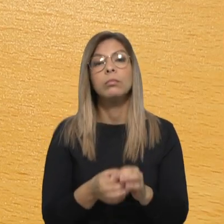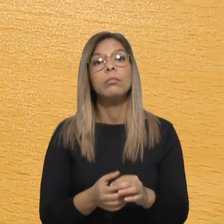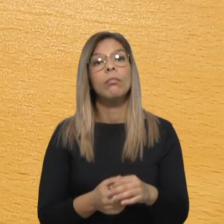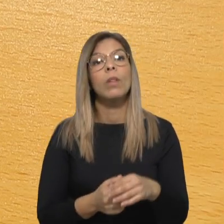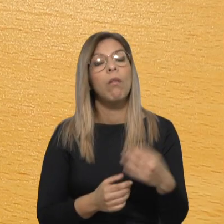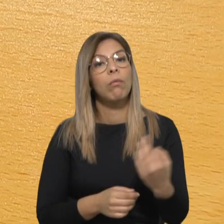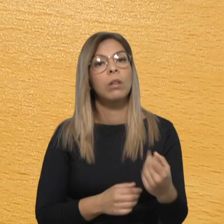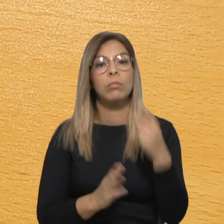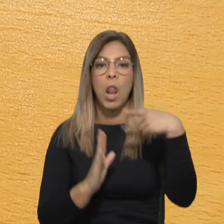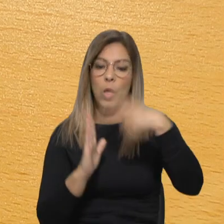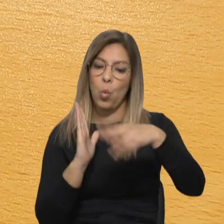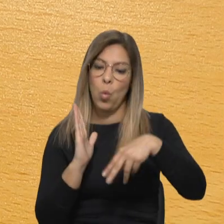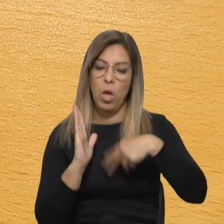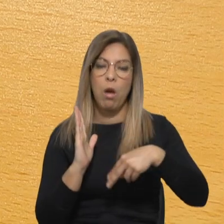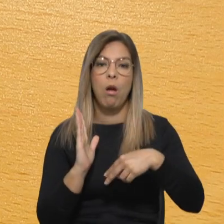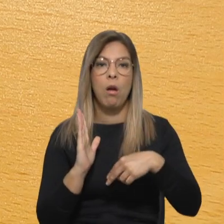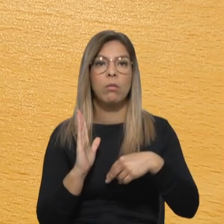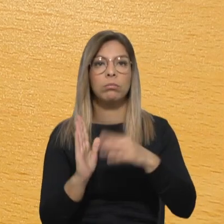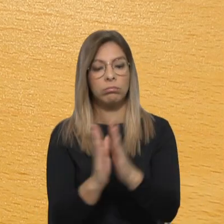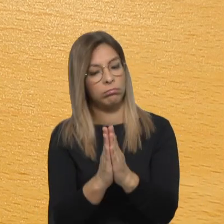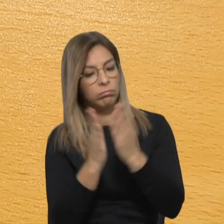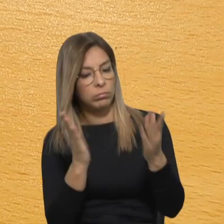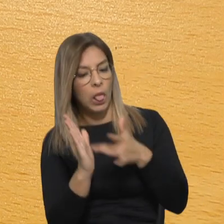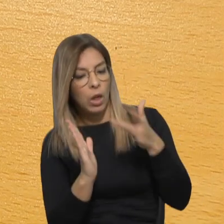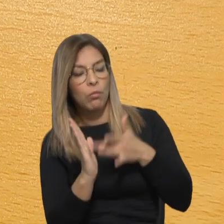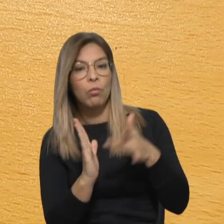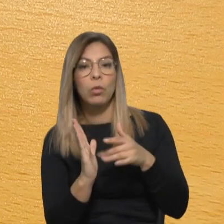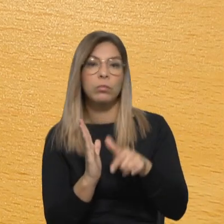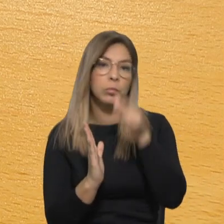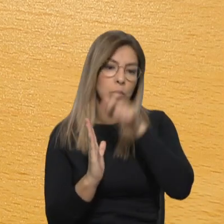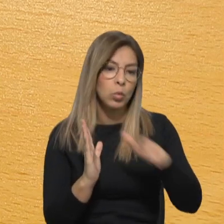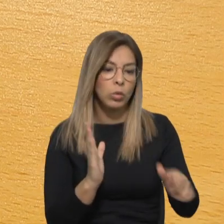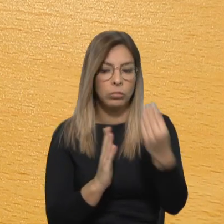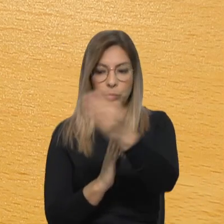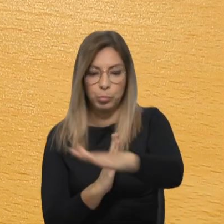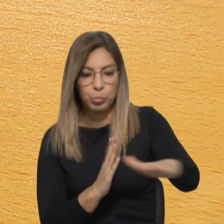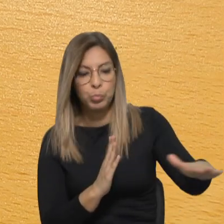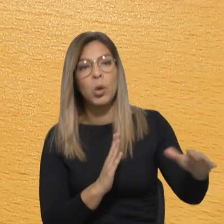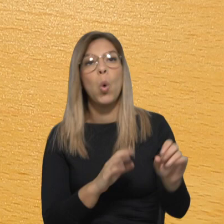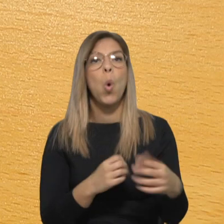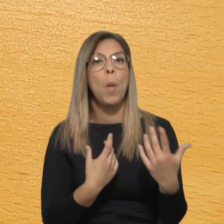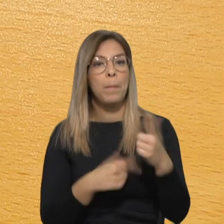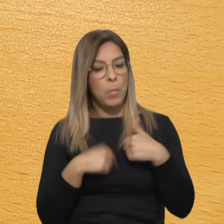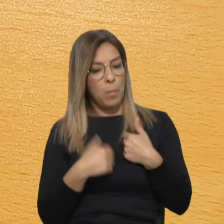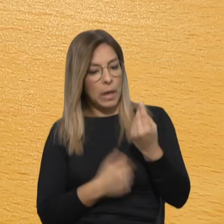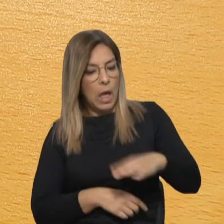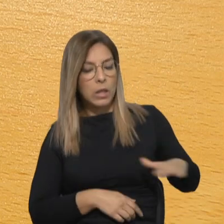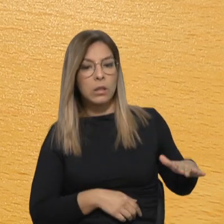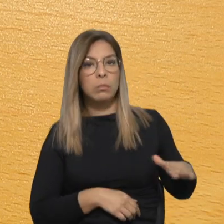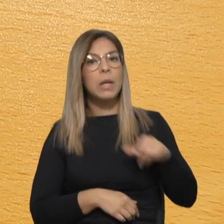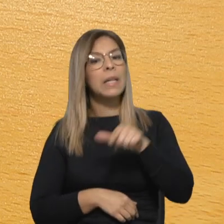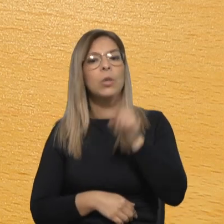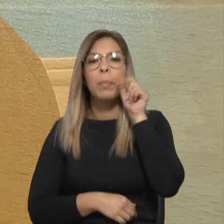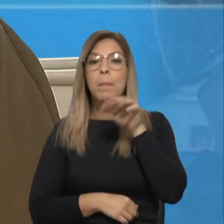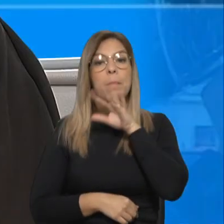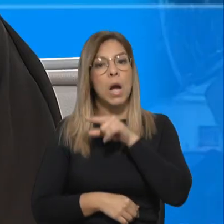leitor encontra, seja para quem lida com crianças, seja também para as próprias crianças? Esse é para pais,